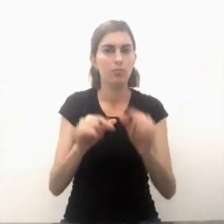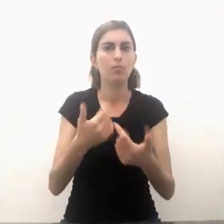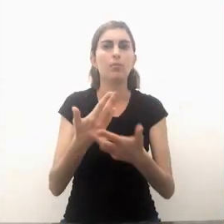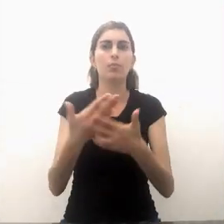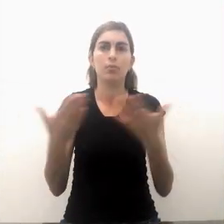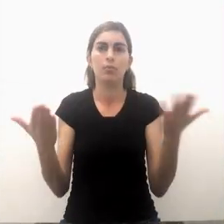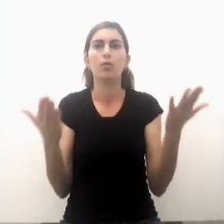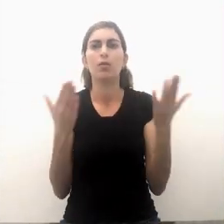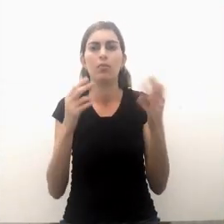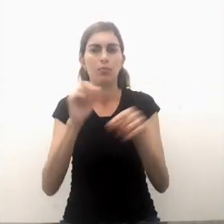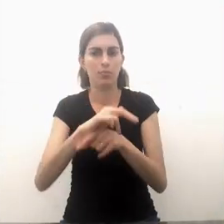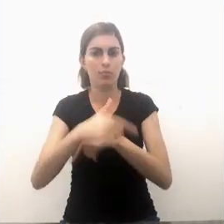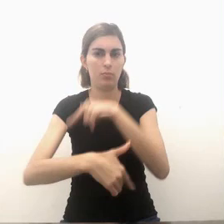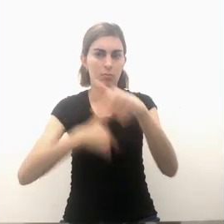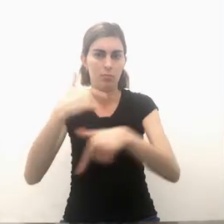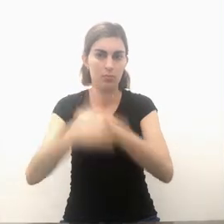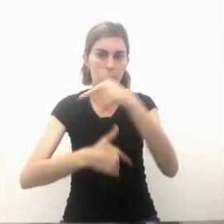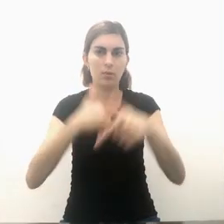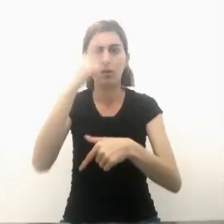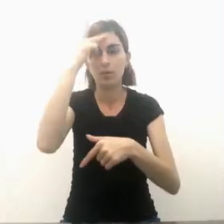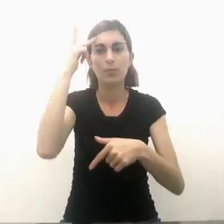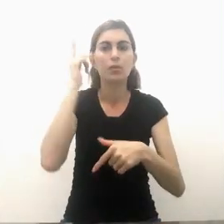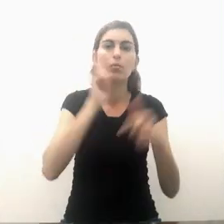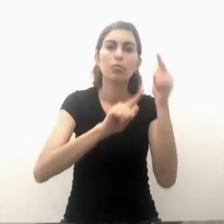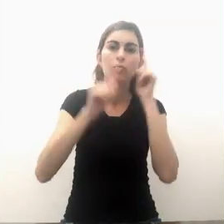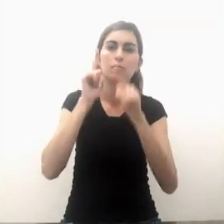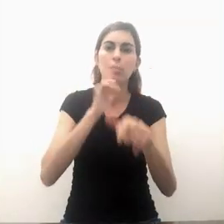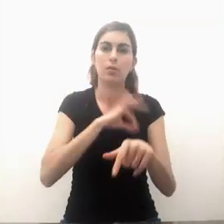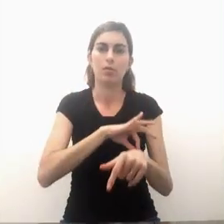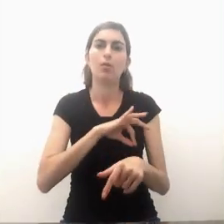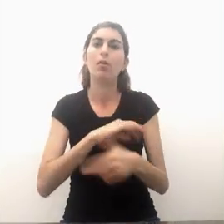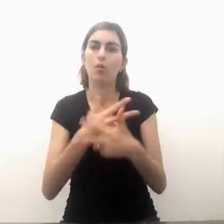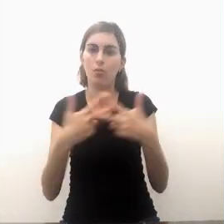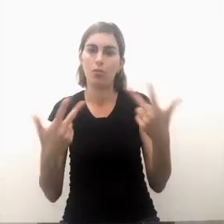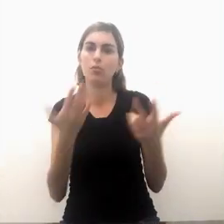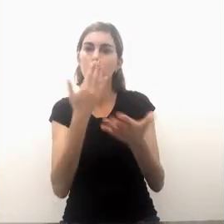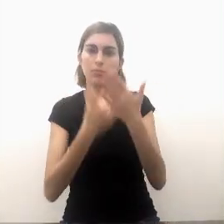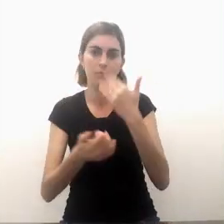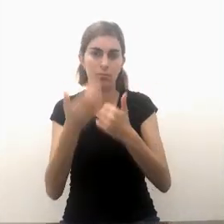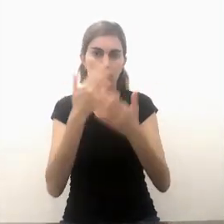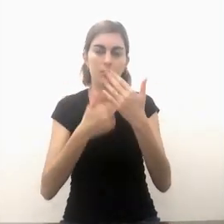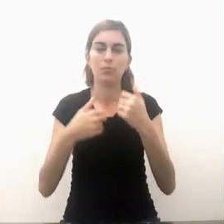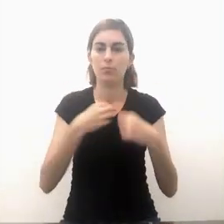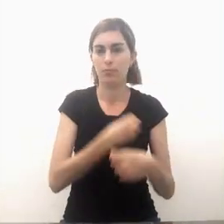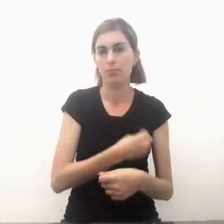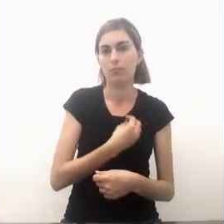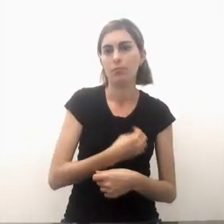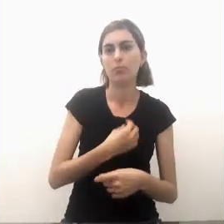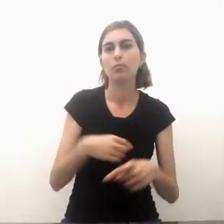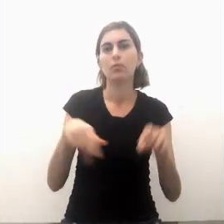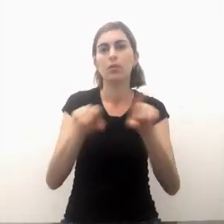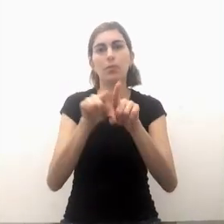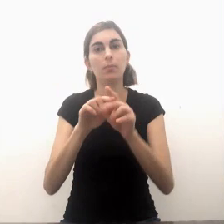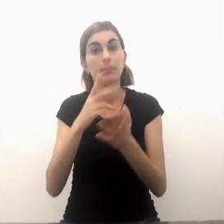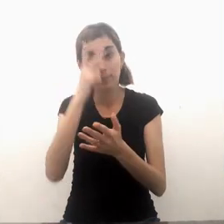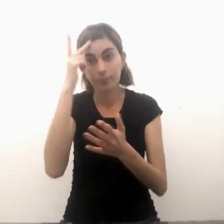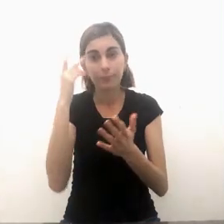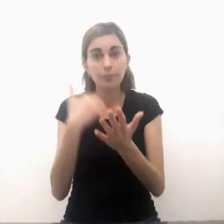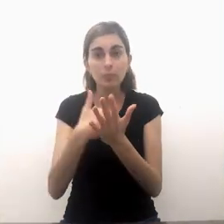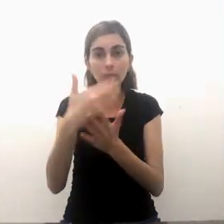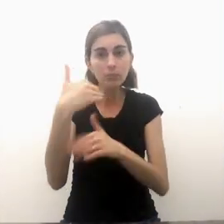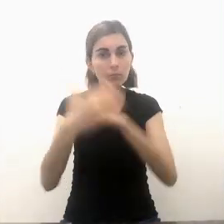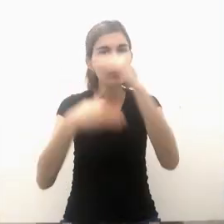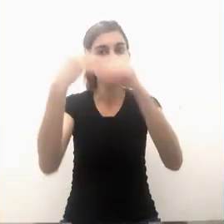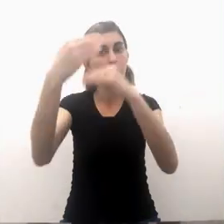Porque com esse nível de produção as pessoas conseguem ganhar pelo menos alguma renda para subsistir e as pessoas começam aí a